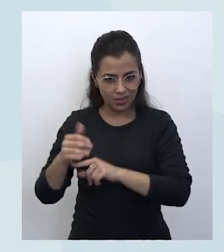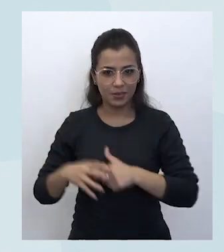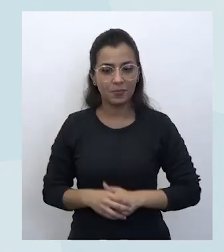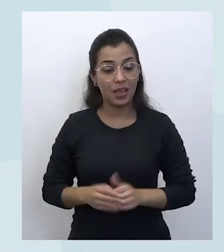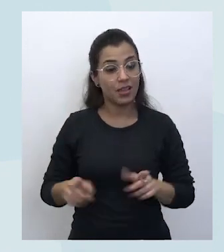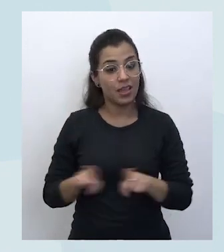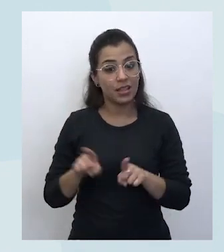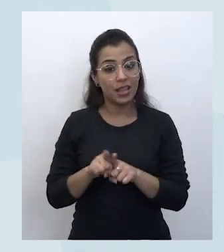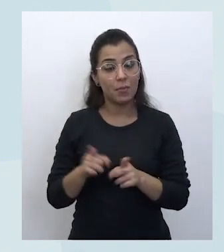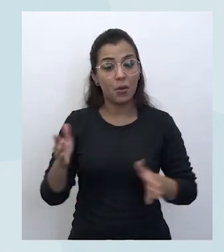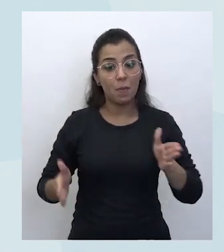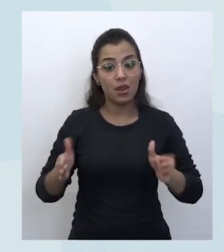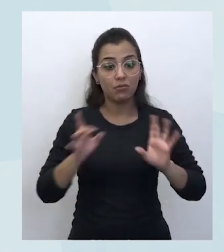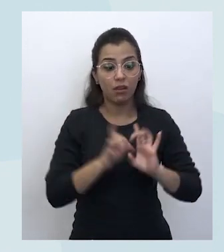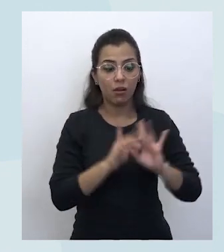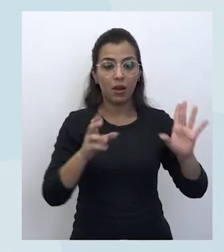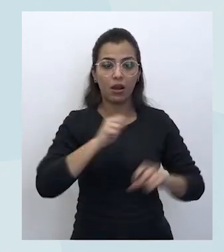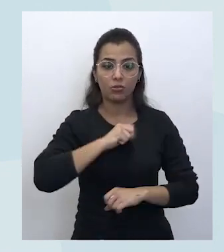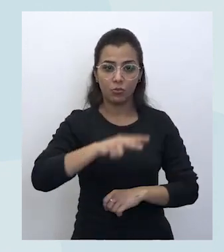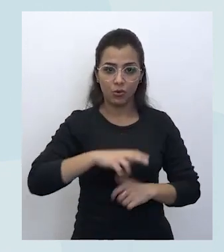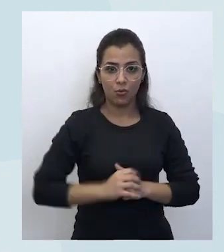Portugal. Portugal era uma região, né,